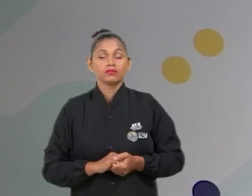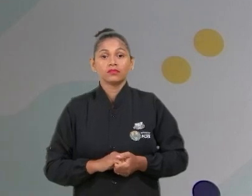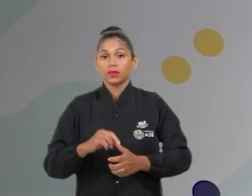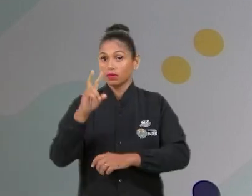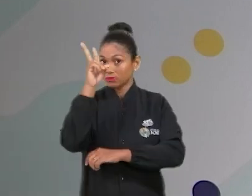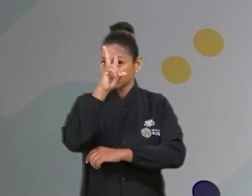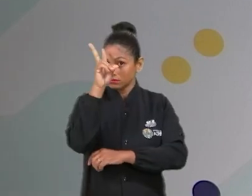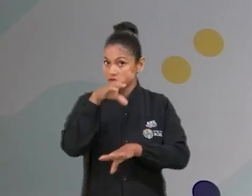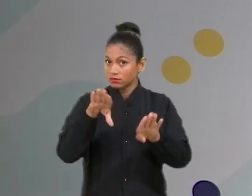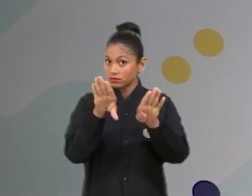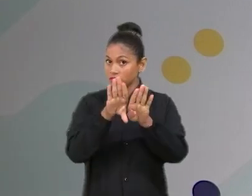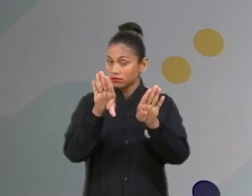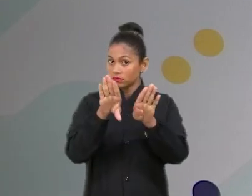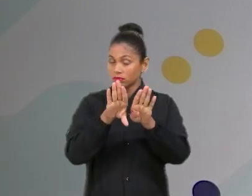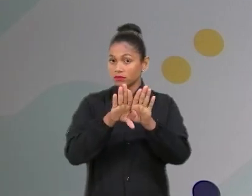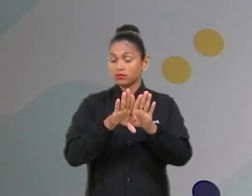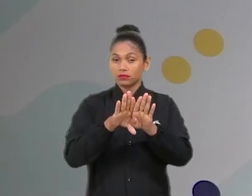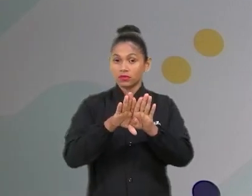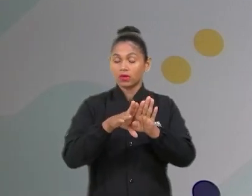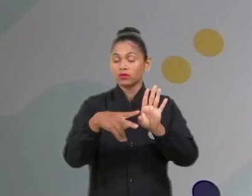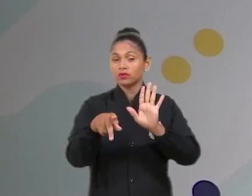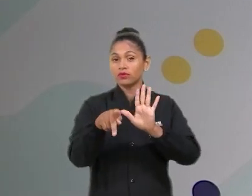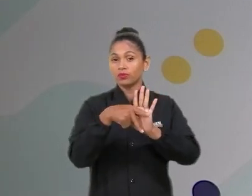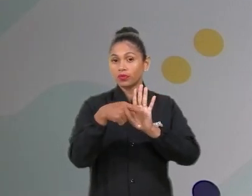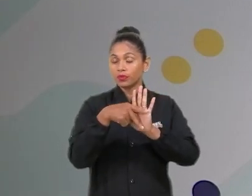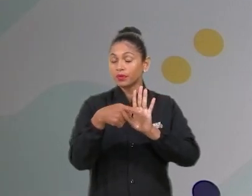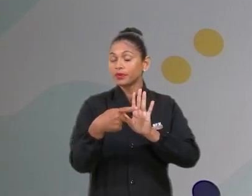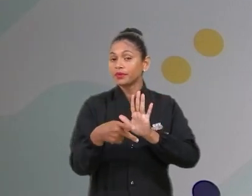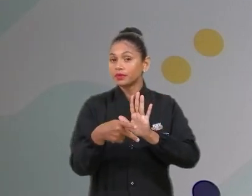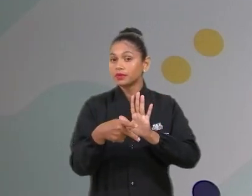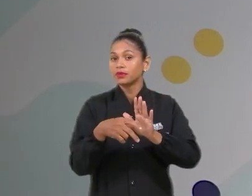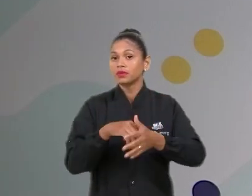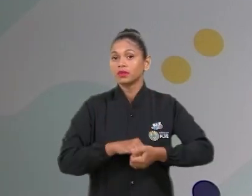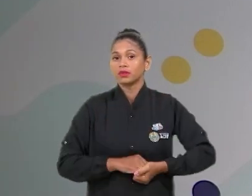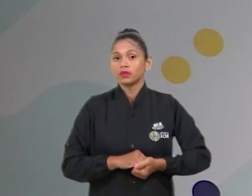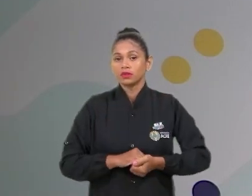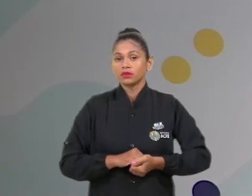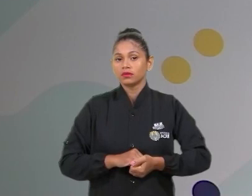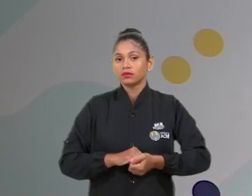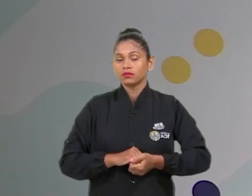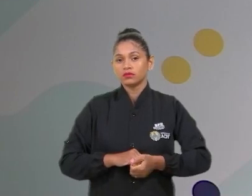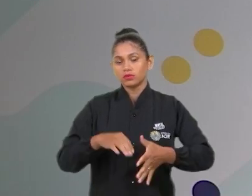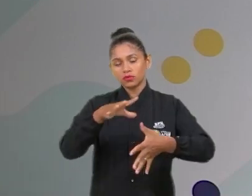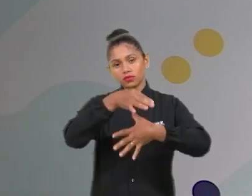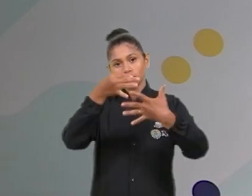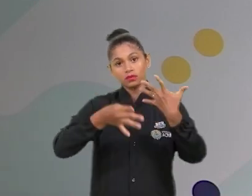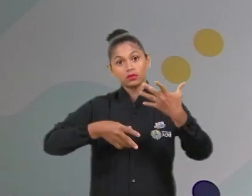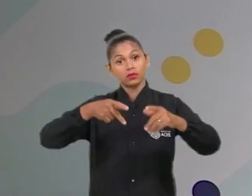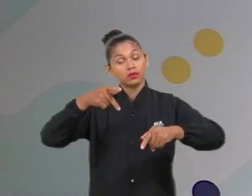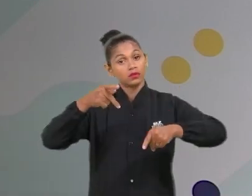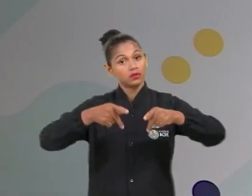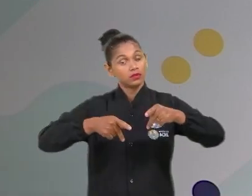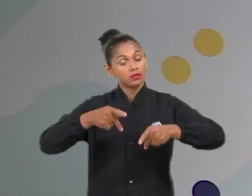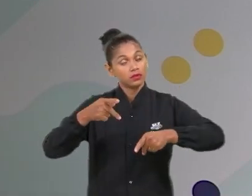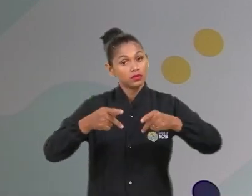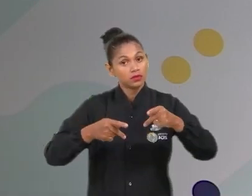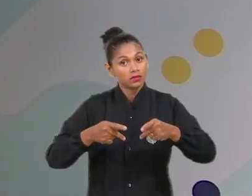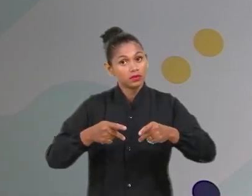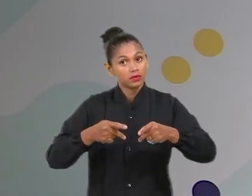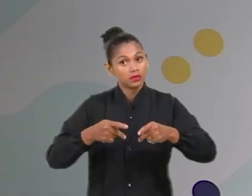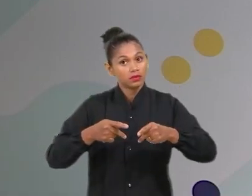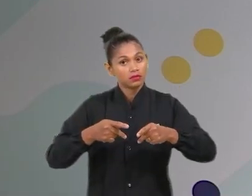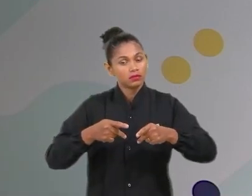Lembrando também das propriedades dos elementos químicos da tabela periódica, falamos também do